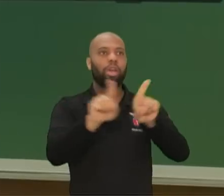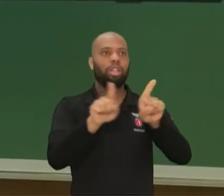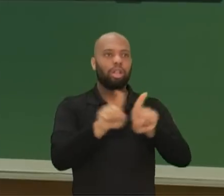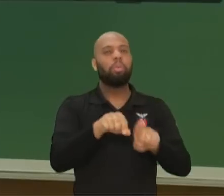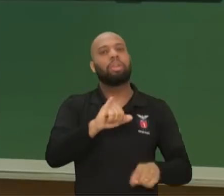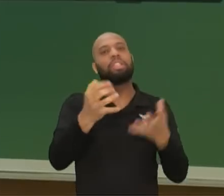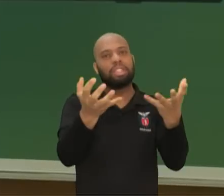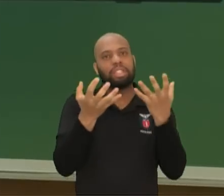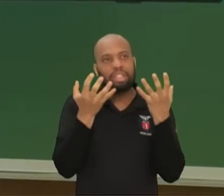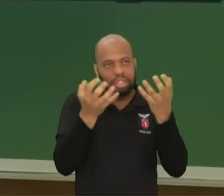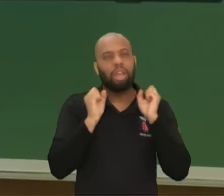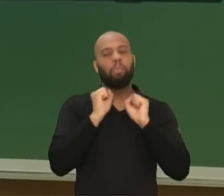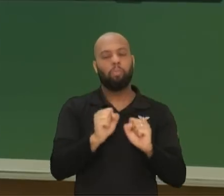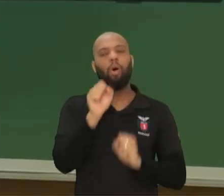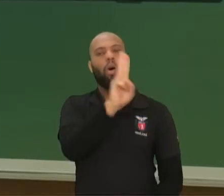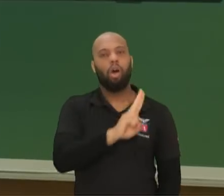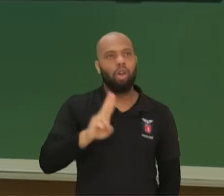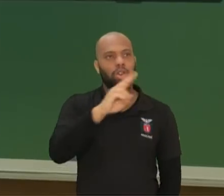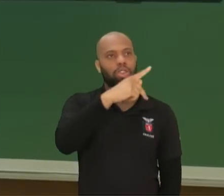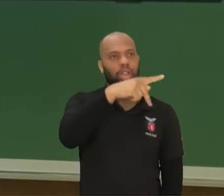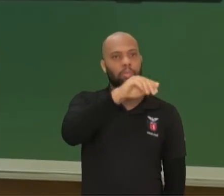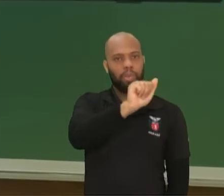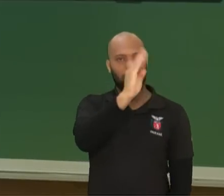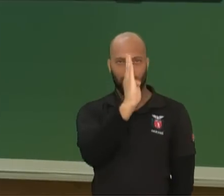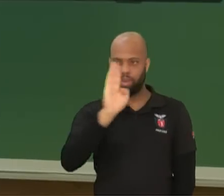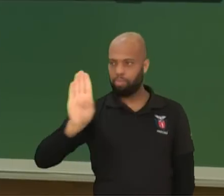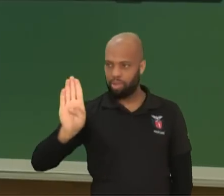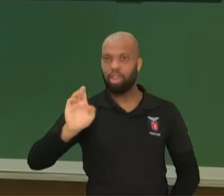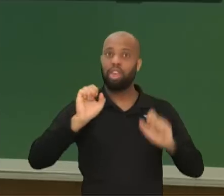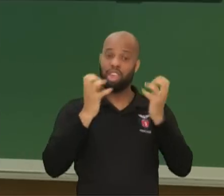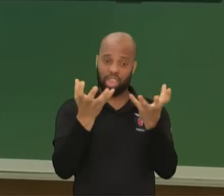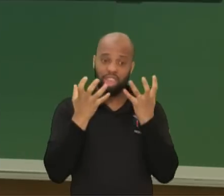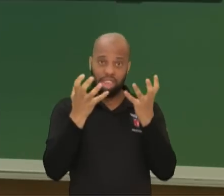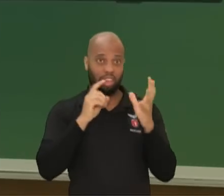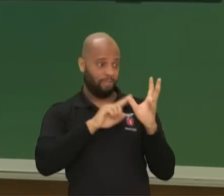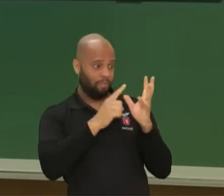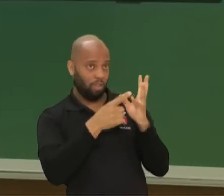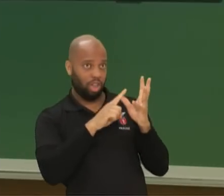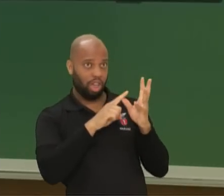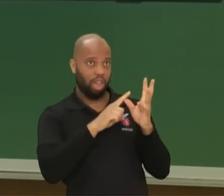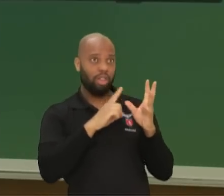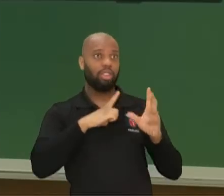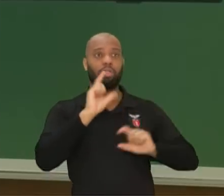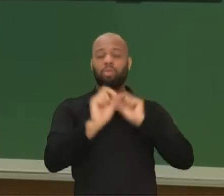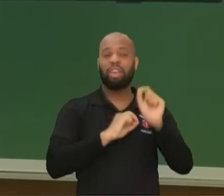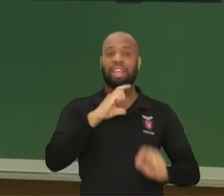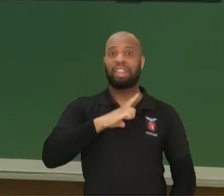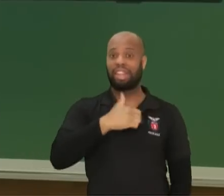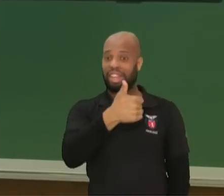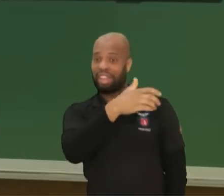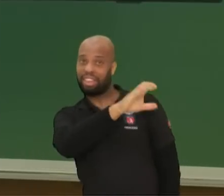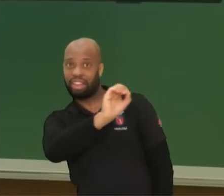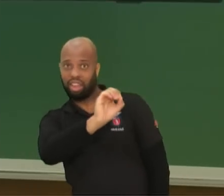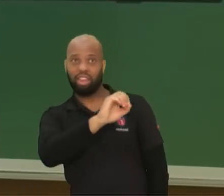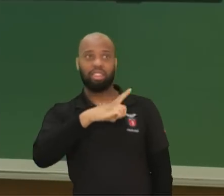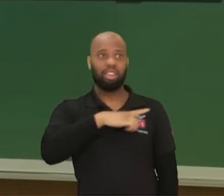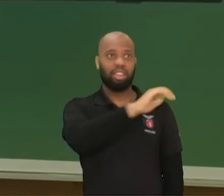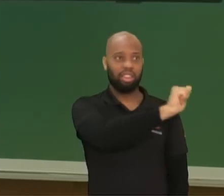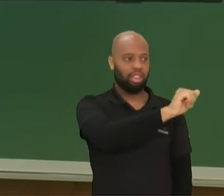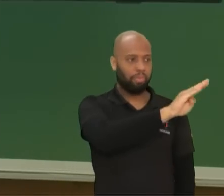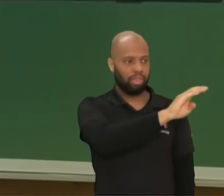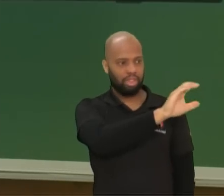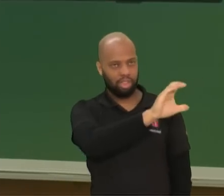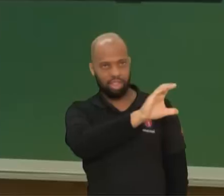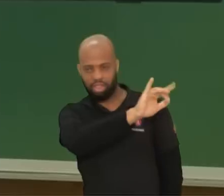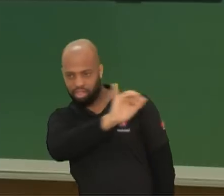quem preferir pode resolver. Então, eu quero que ela seja vogal, certo? Entre o quê? Dado que ela já